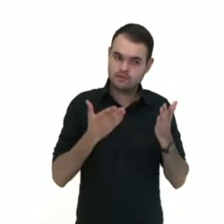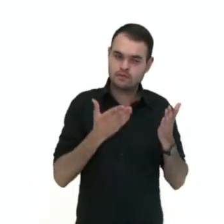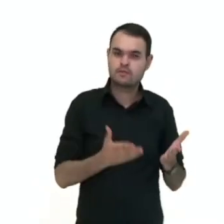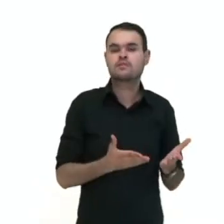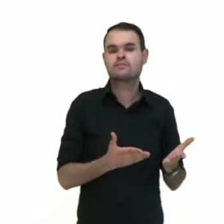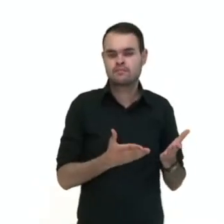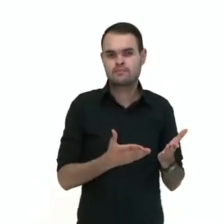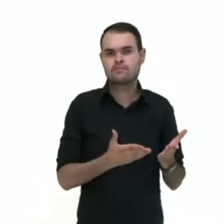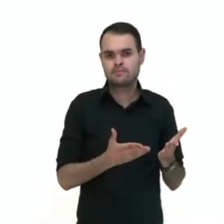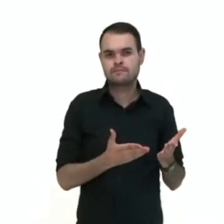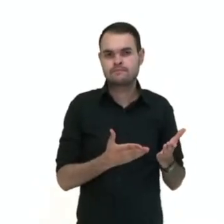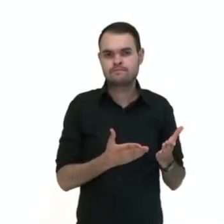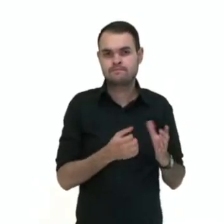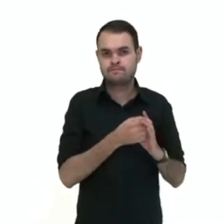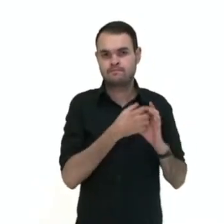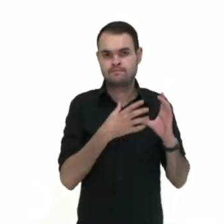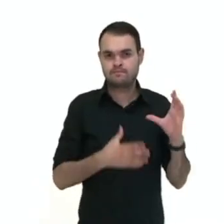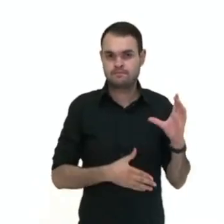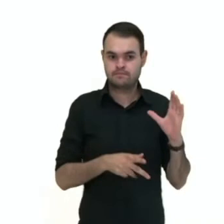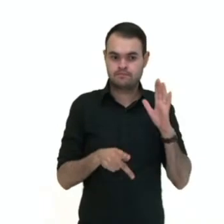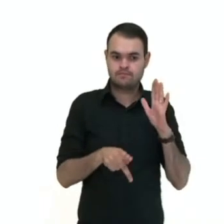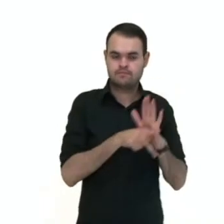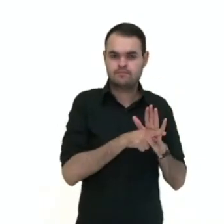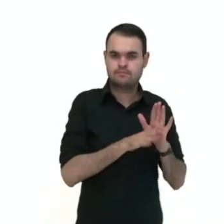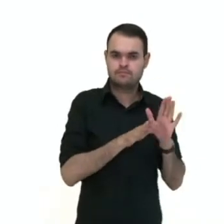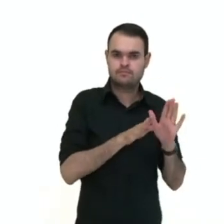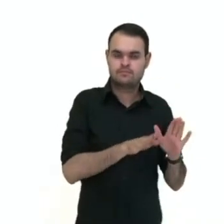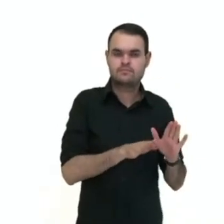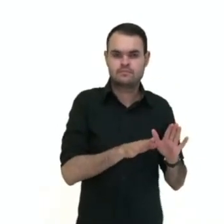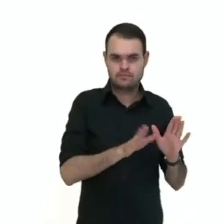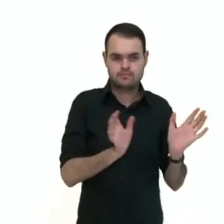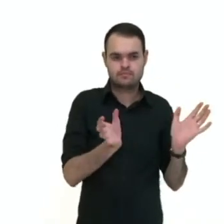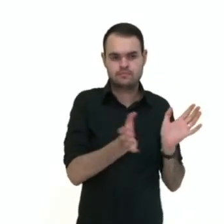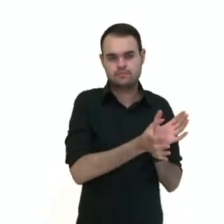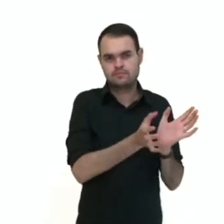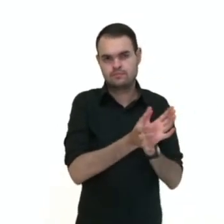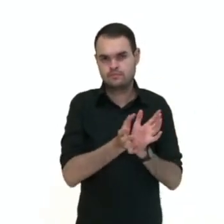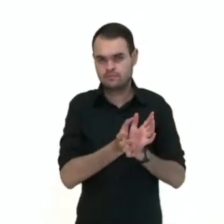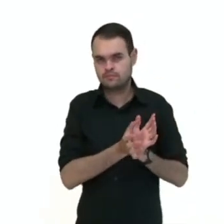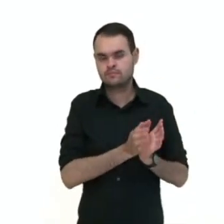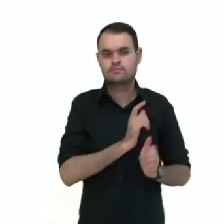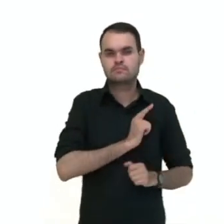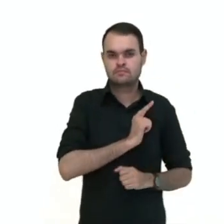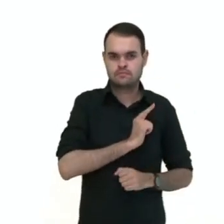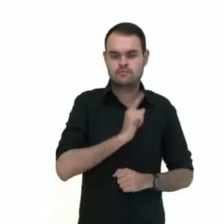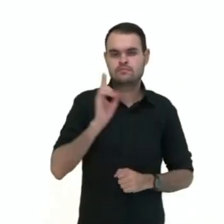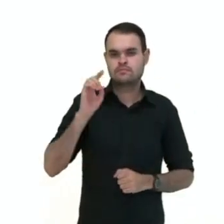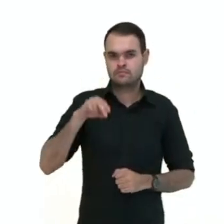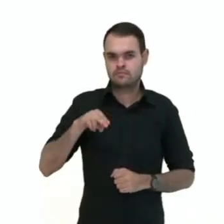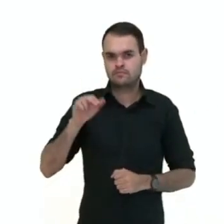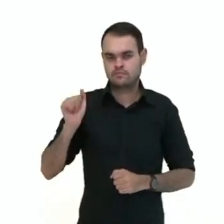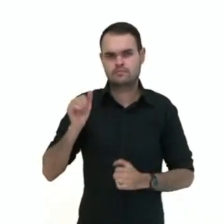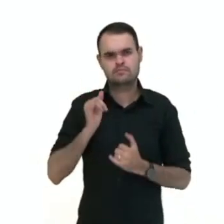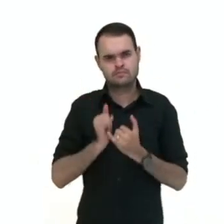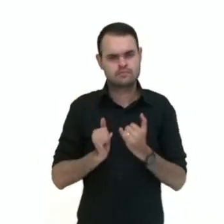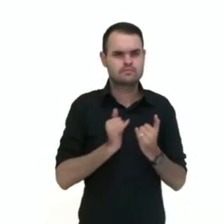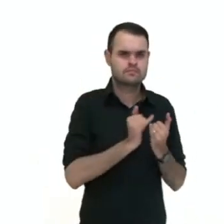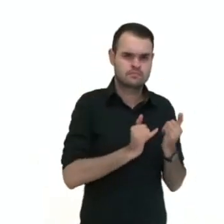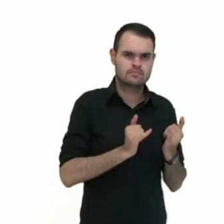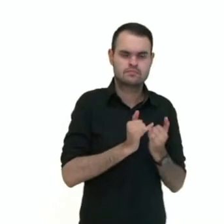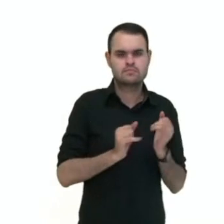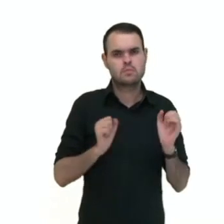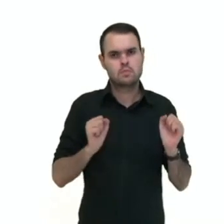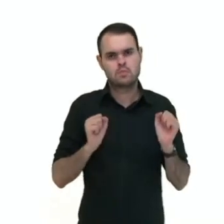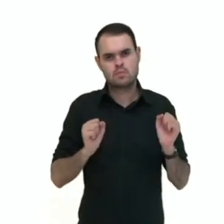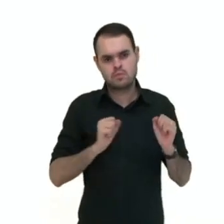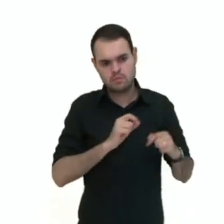classificar os seres vivos, né? É essa característica aqui, então, da espécie, né? Possuindo DNA semelhante que tem a capacidade de se